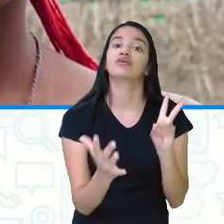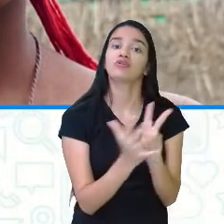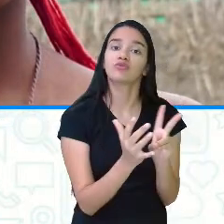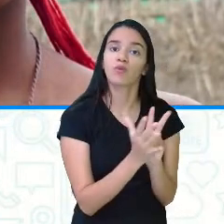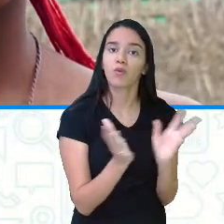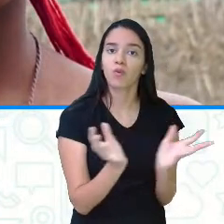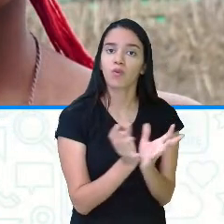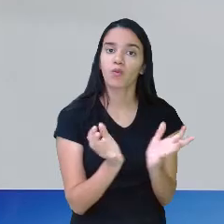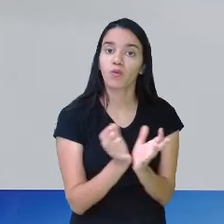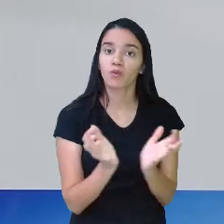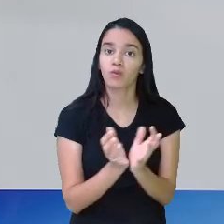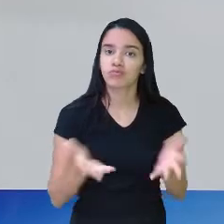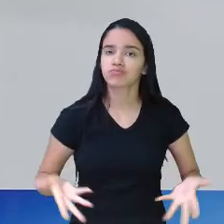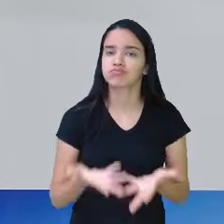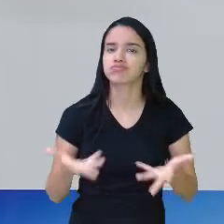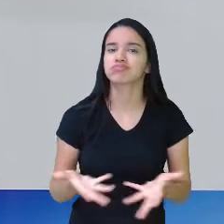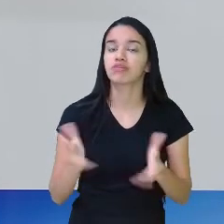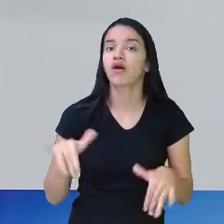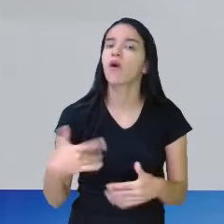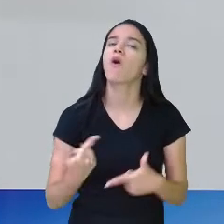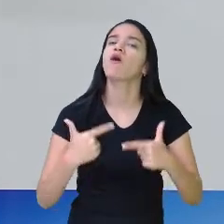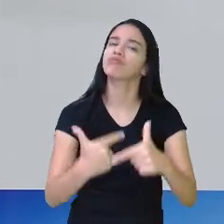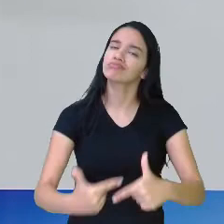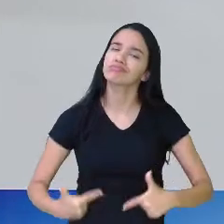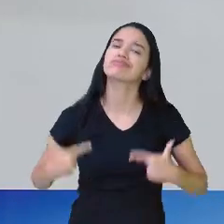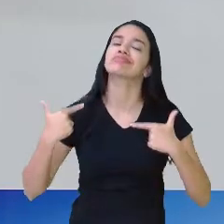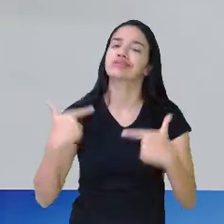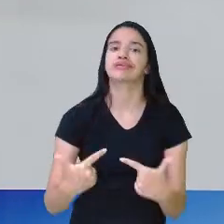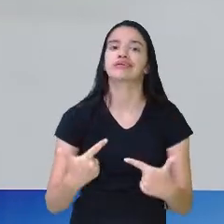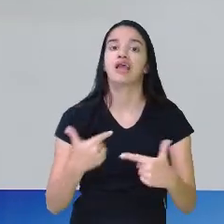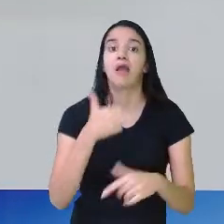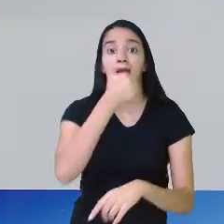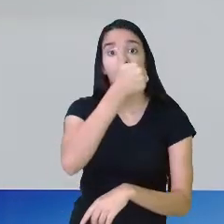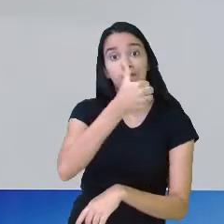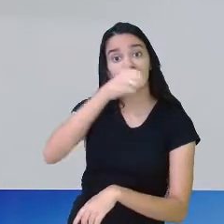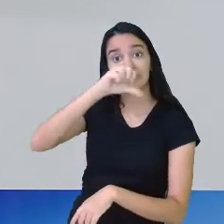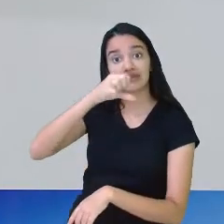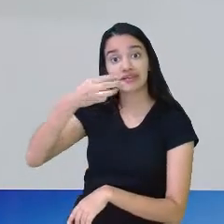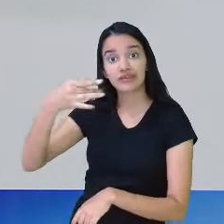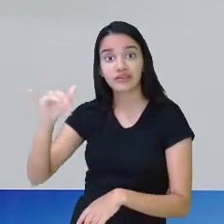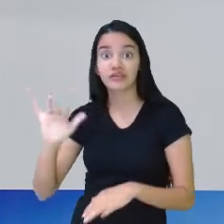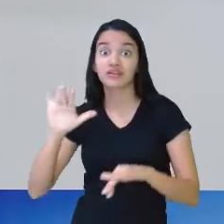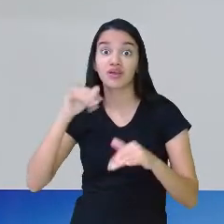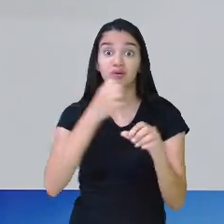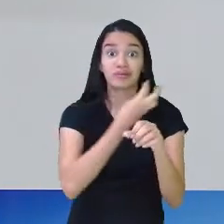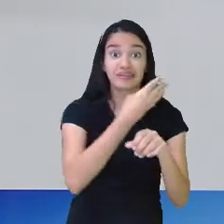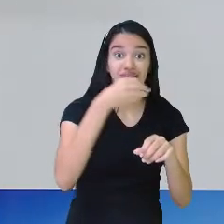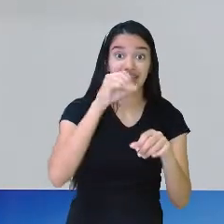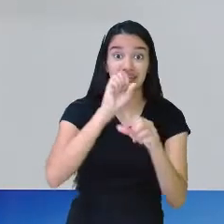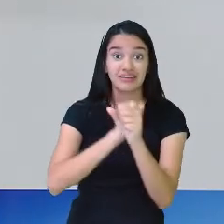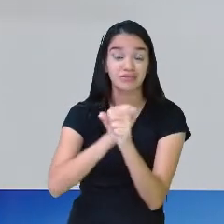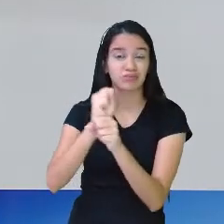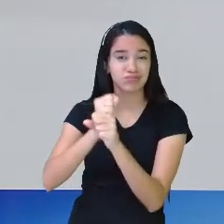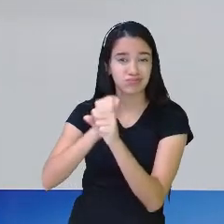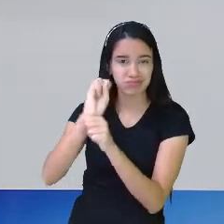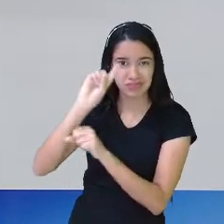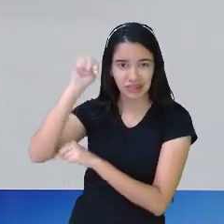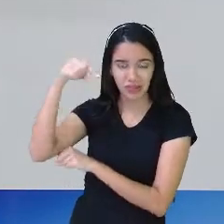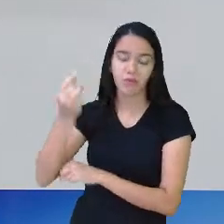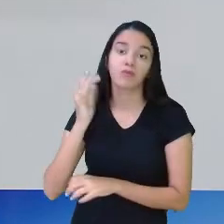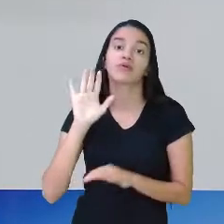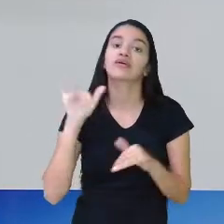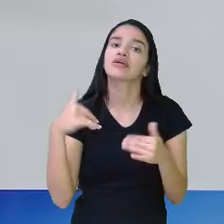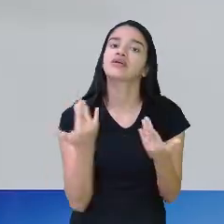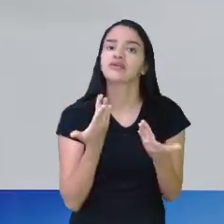indigenista. Olha que luta, hein? Em 1831 só, depois de mais de 300 anos sendo explorados.